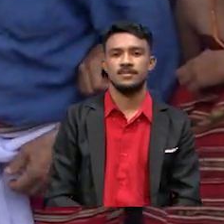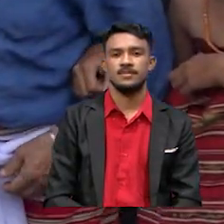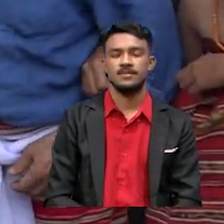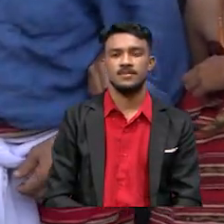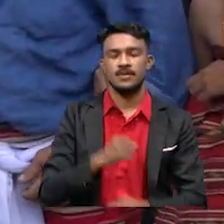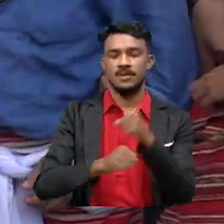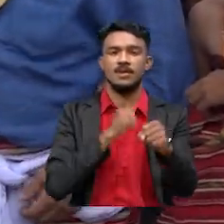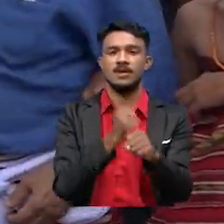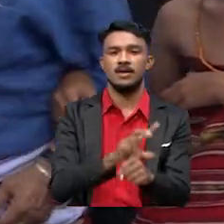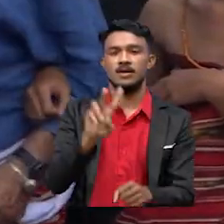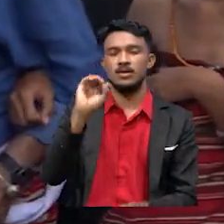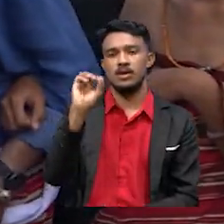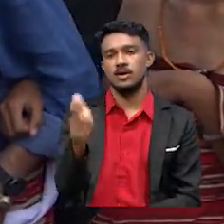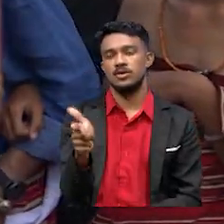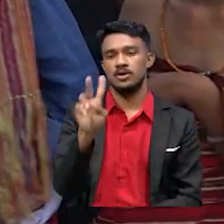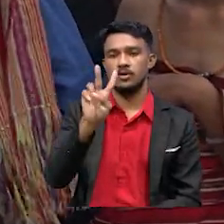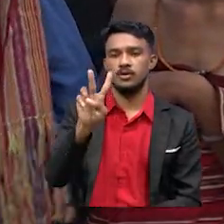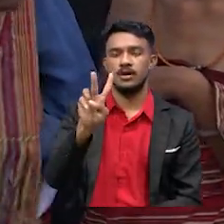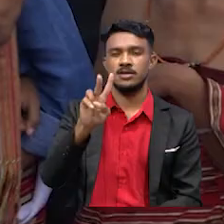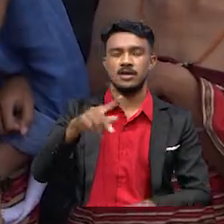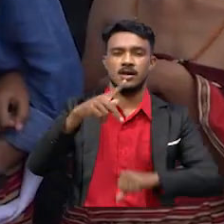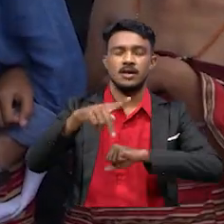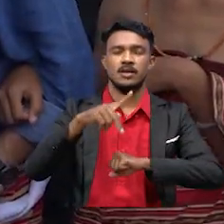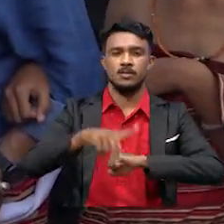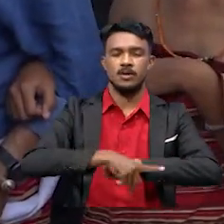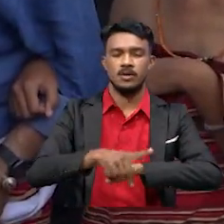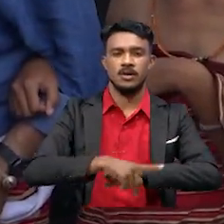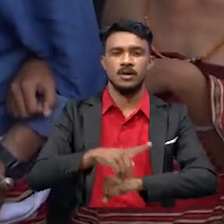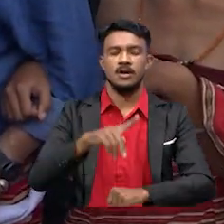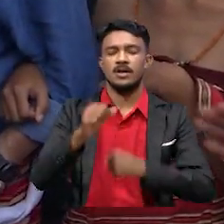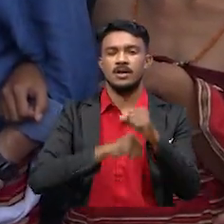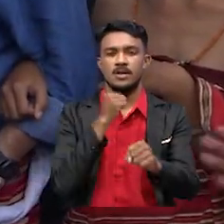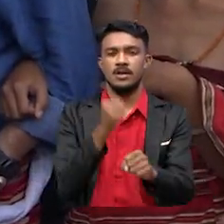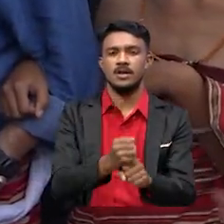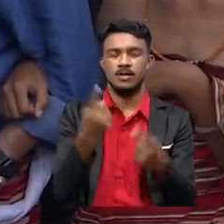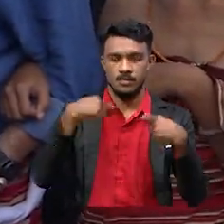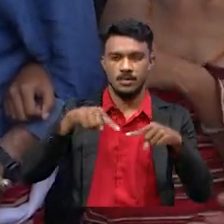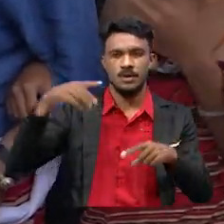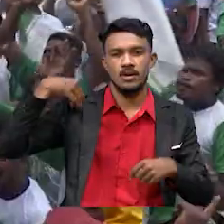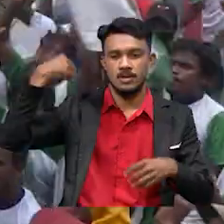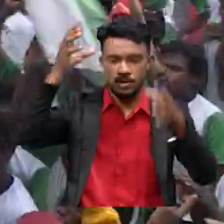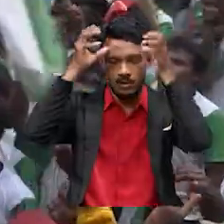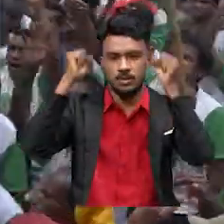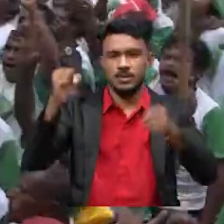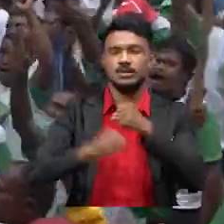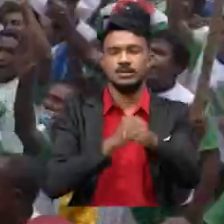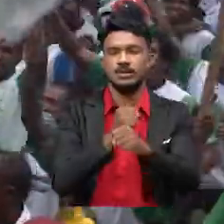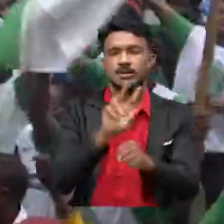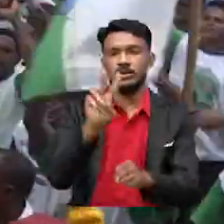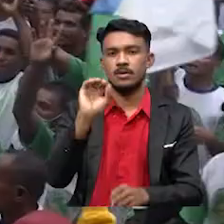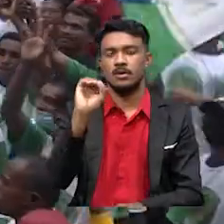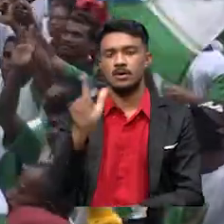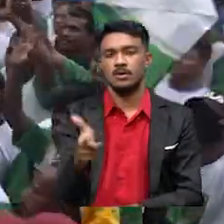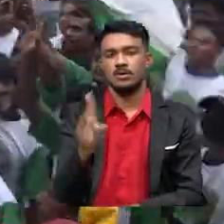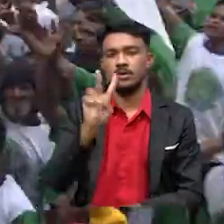Tina di unrua rua nulu resin rua nudar tinam politika tambah hakat sedang batividade kampanye lesaun presidensial periode di unrua rua nulu resin